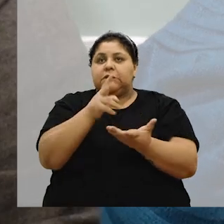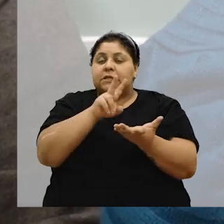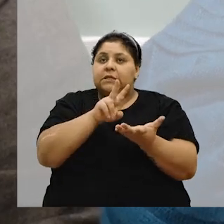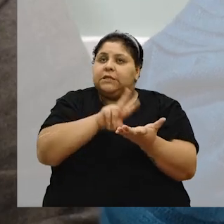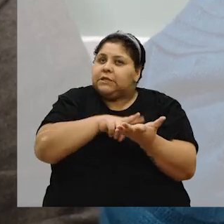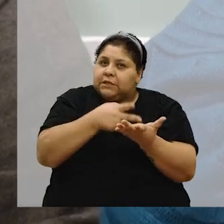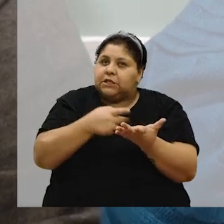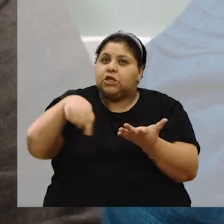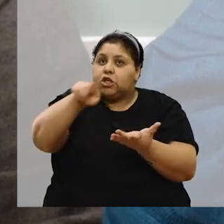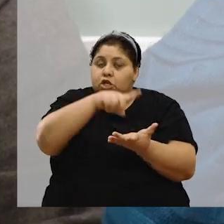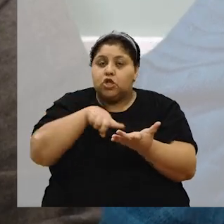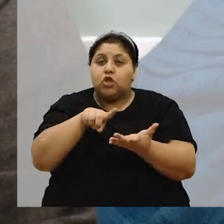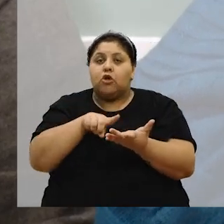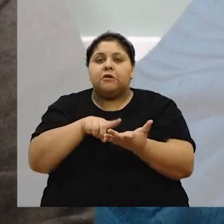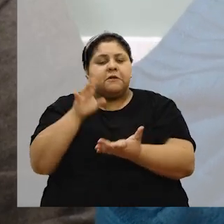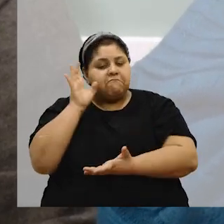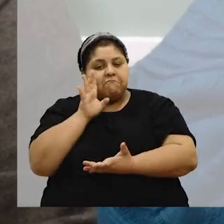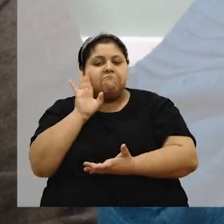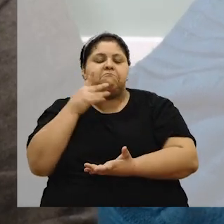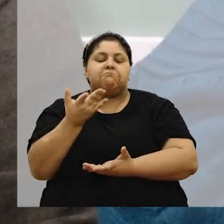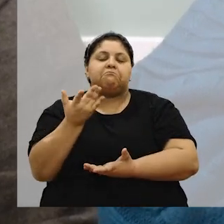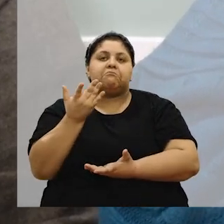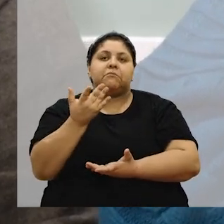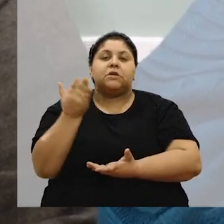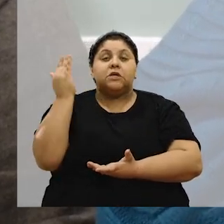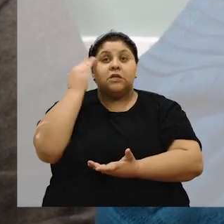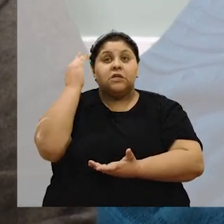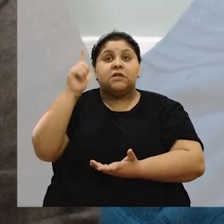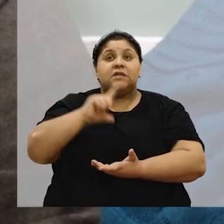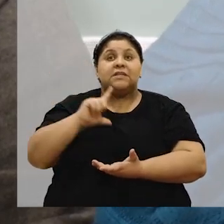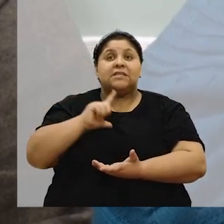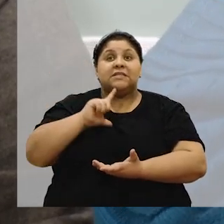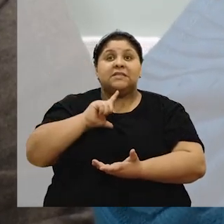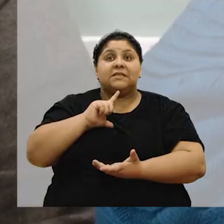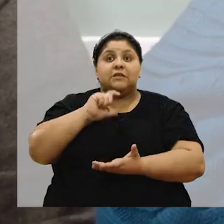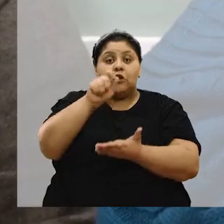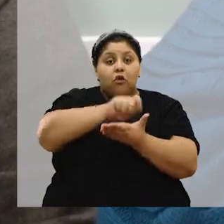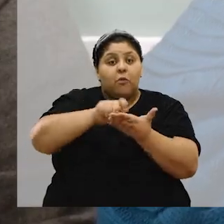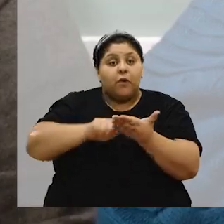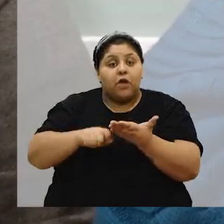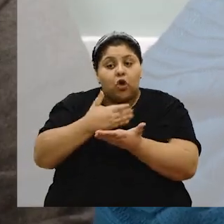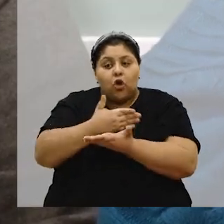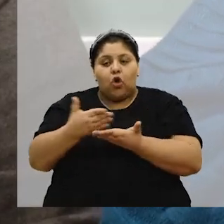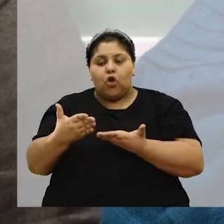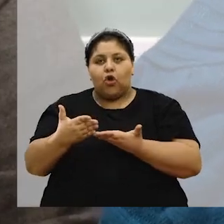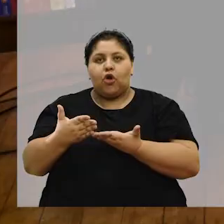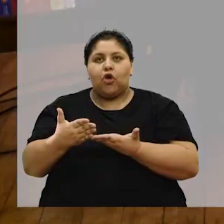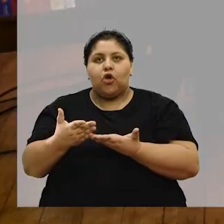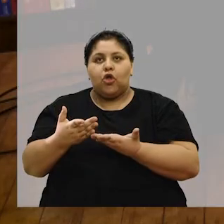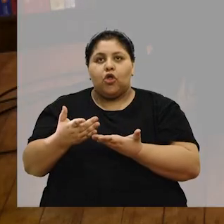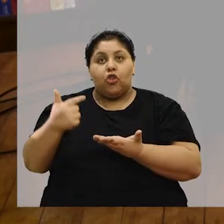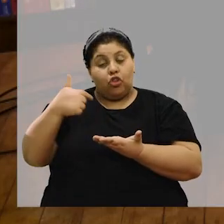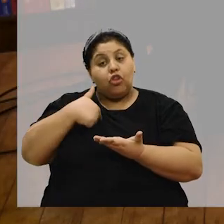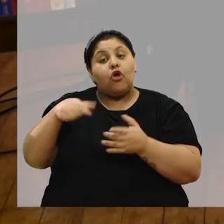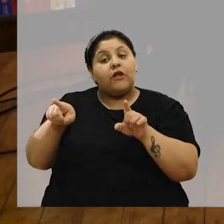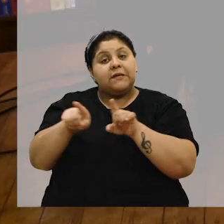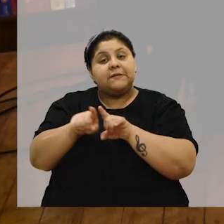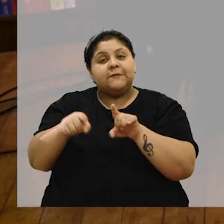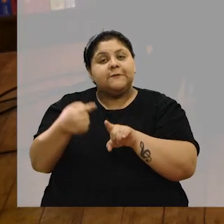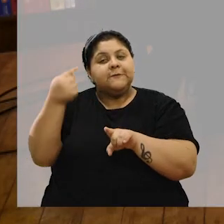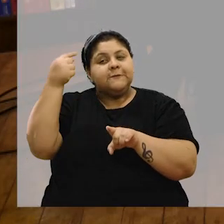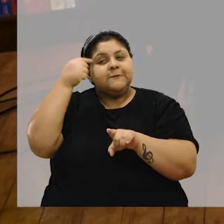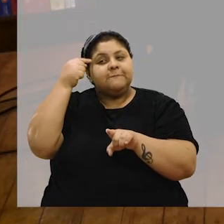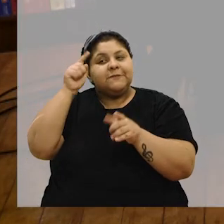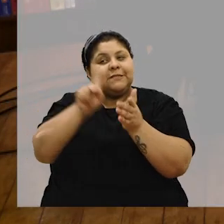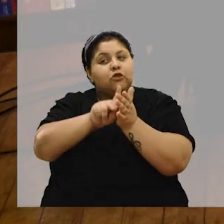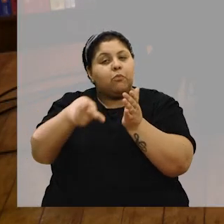tem traduções, e isso para nós é muito, muito bacana também. Saber que existe uma autora que abriu portas. Isso nos permite